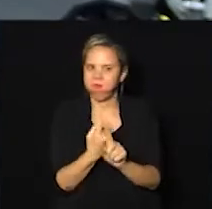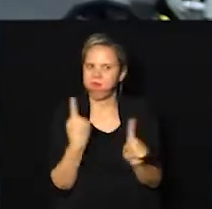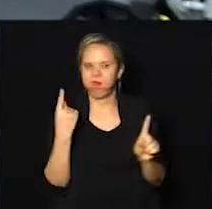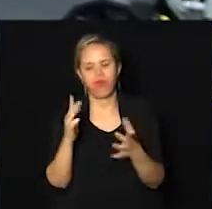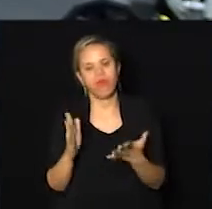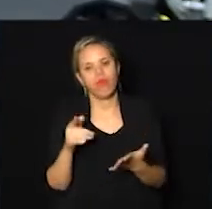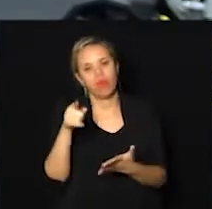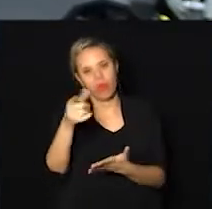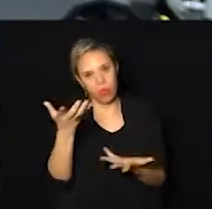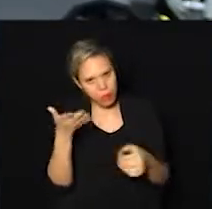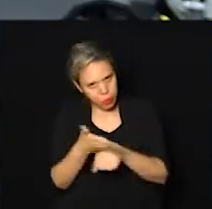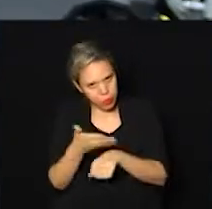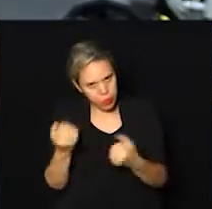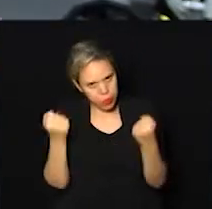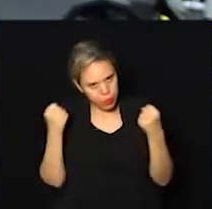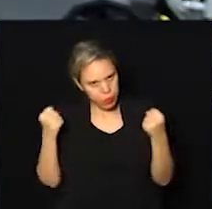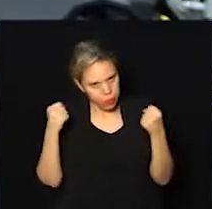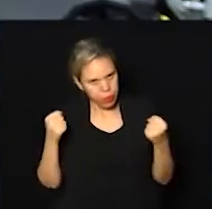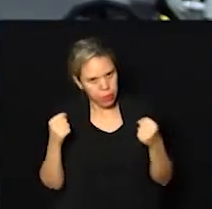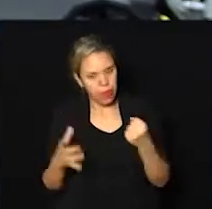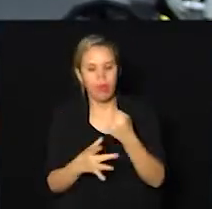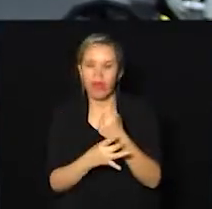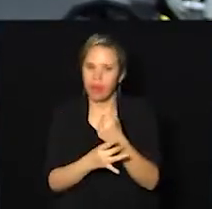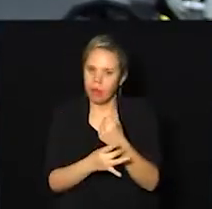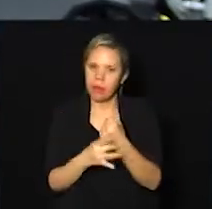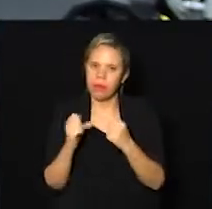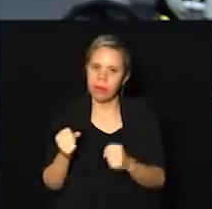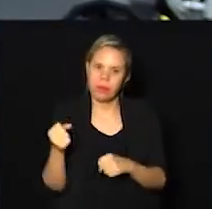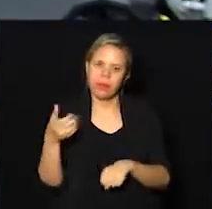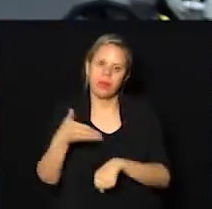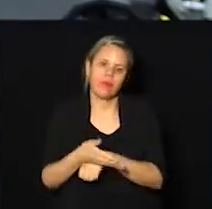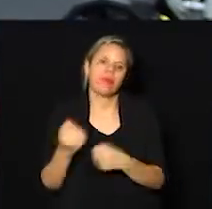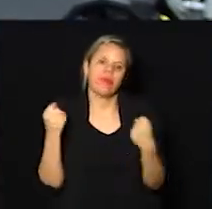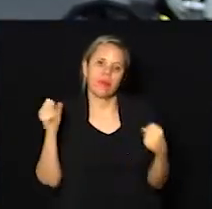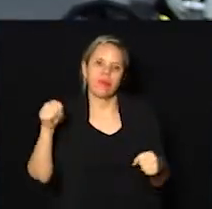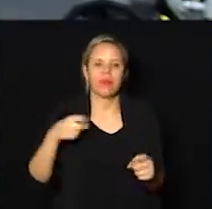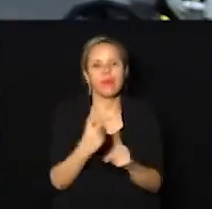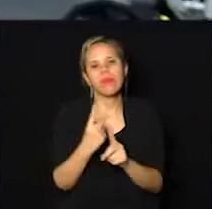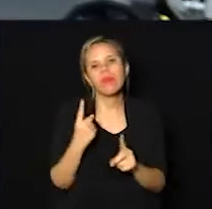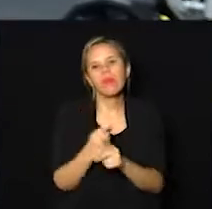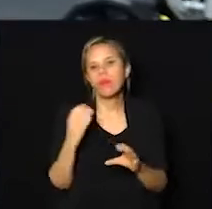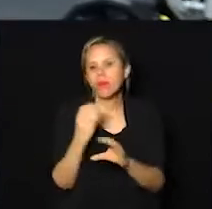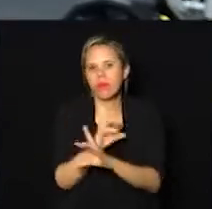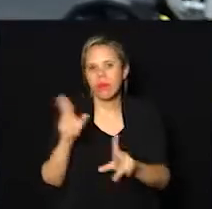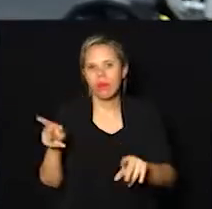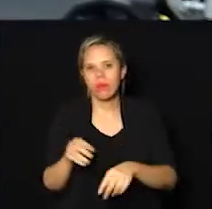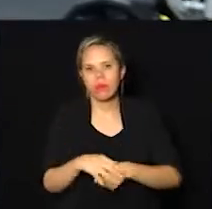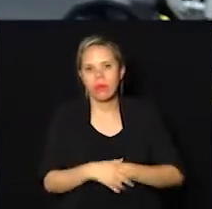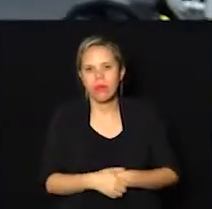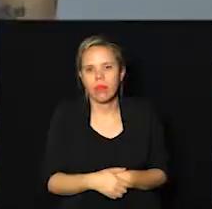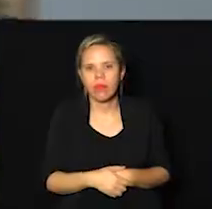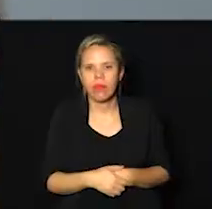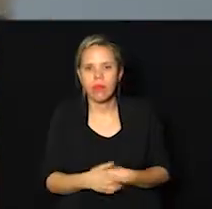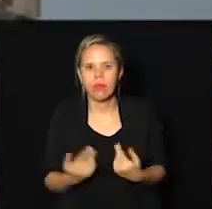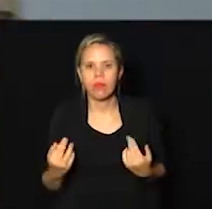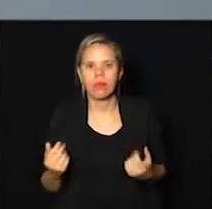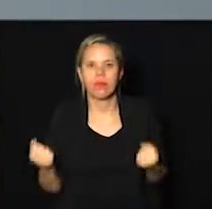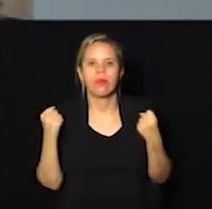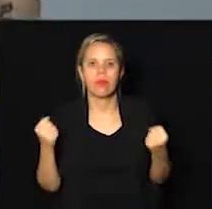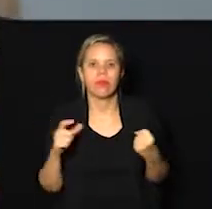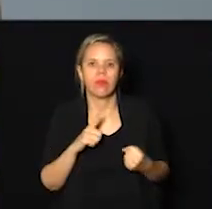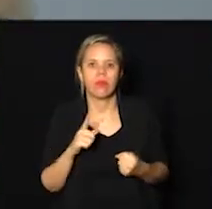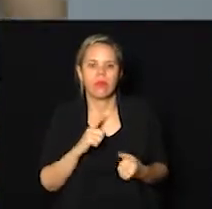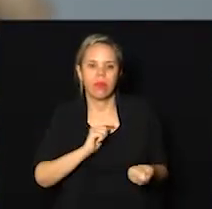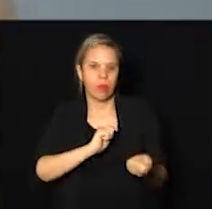controle. Então, quando você quer praticar atividade física segura, pode ir para a academia que você vai encontrar um ambiente totalmente diferenciado. Assim como